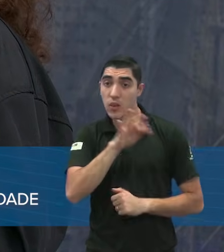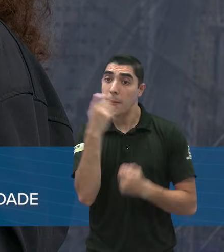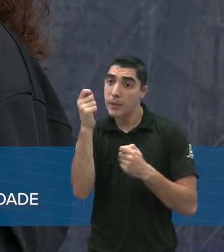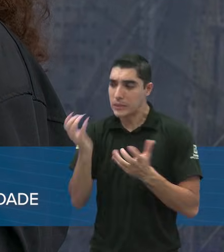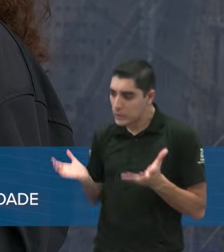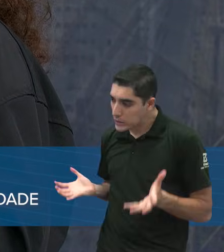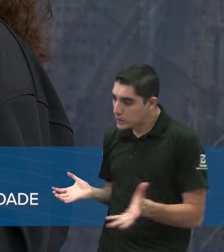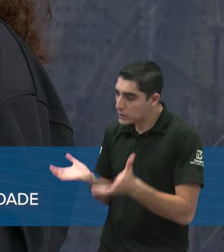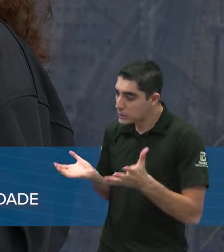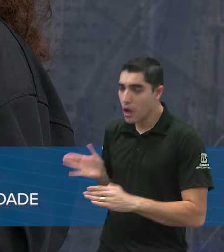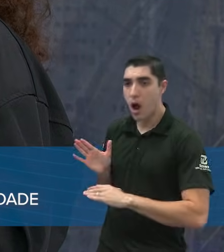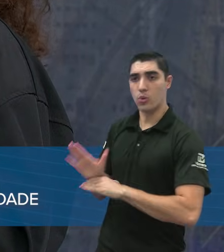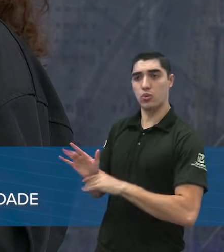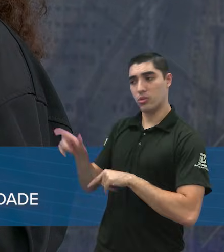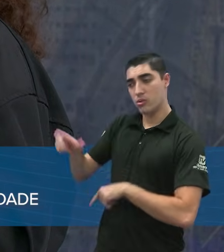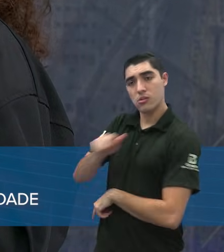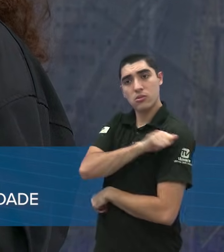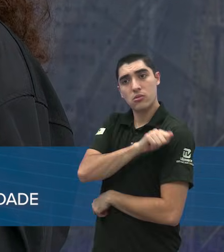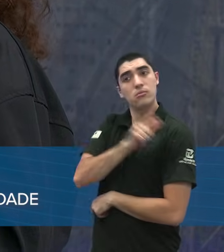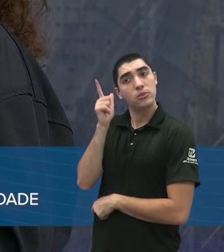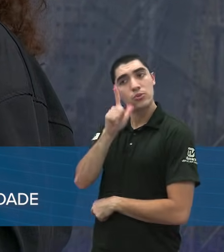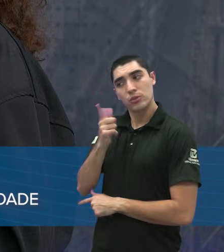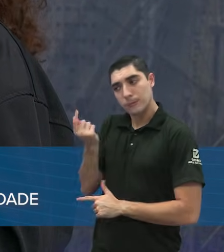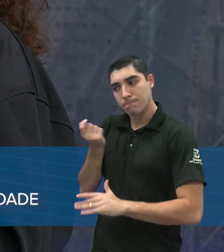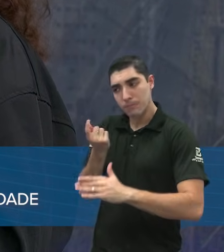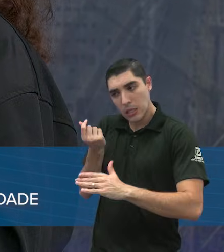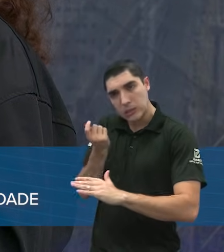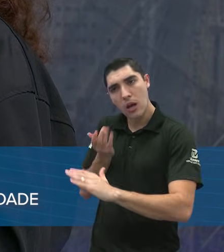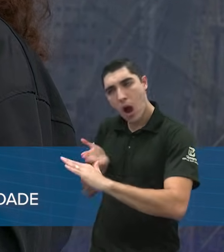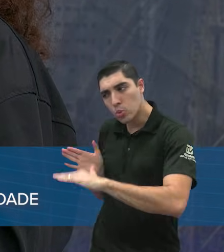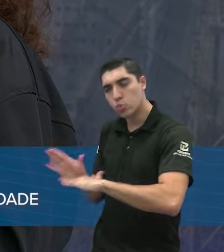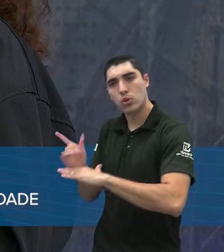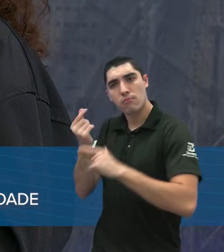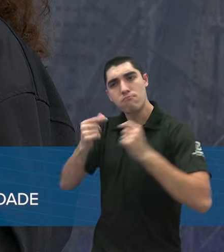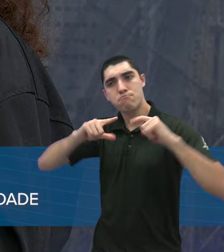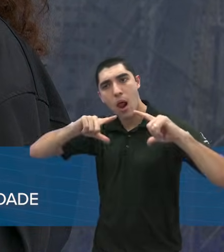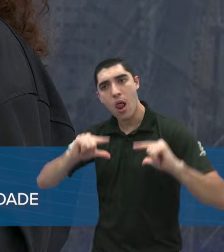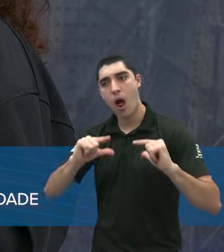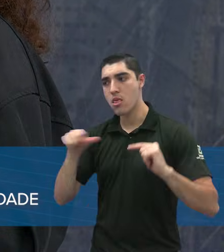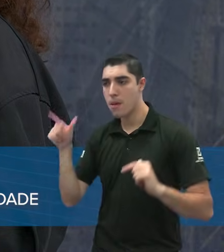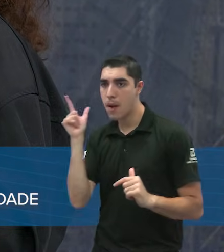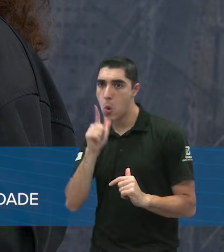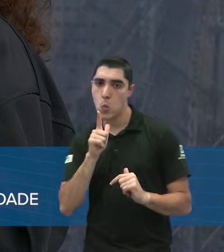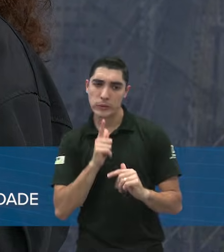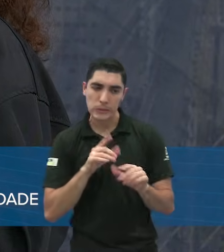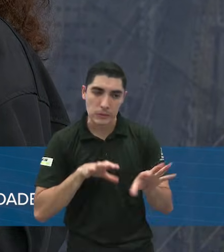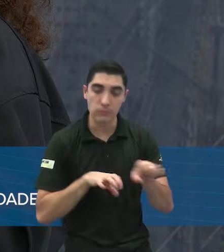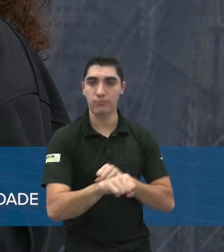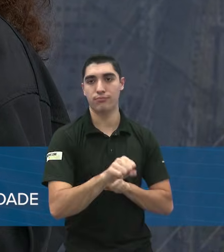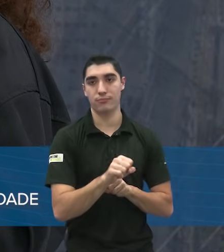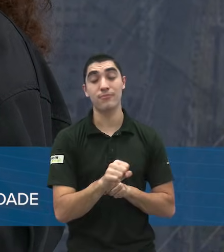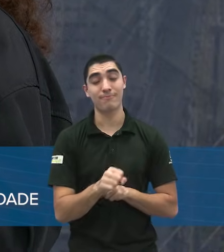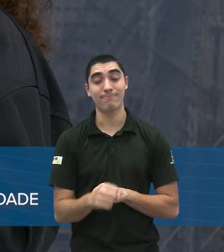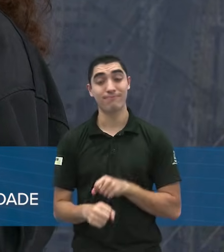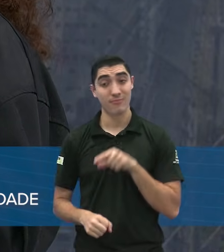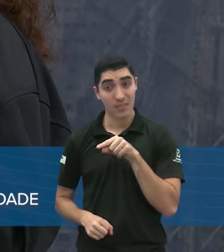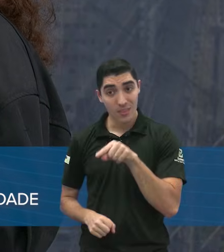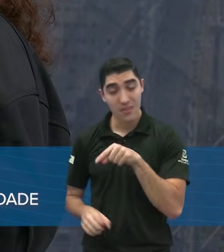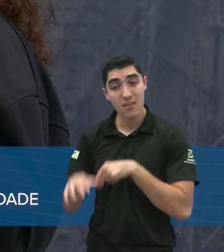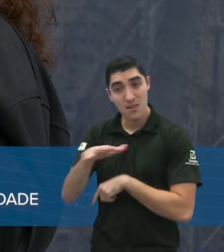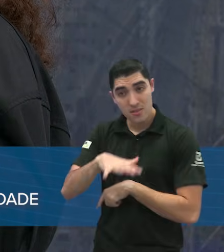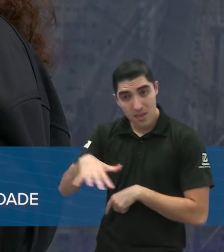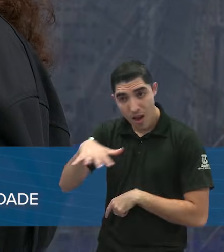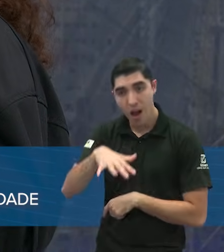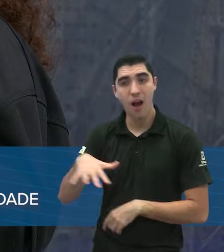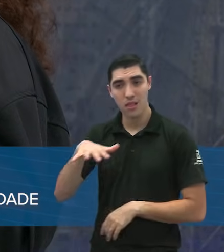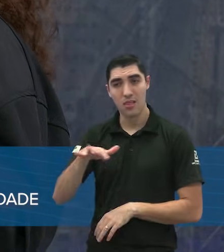naquele ambiente e conseguir fazer essa conclusão, né? Então, é um ambiente, assim, que a gente tem